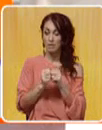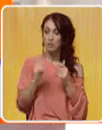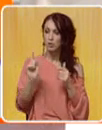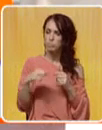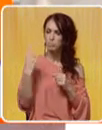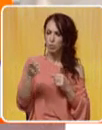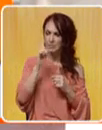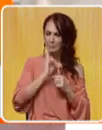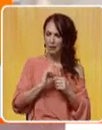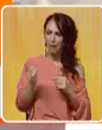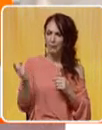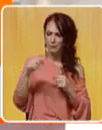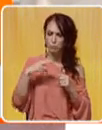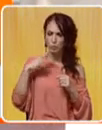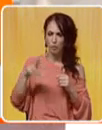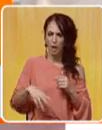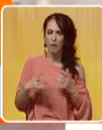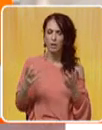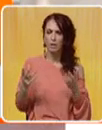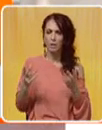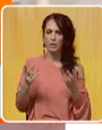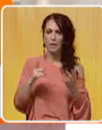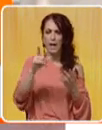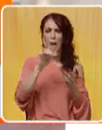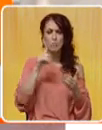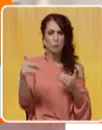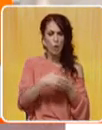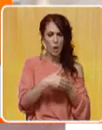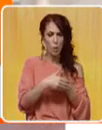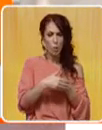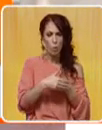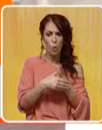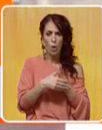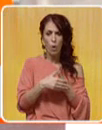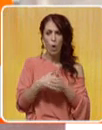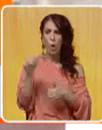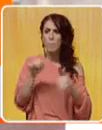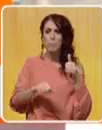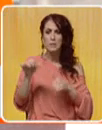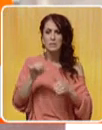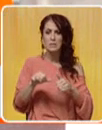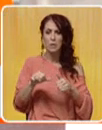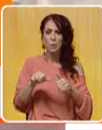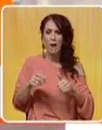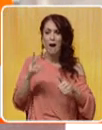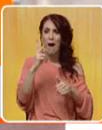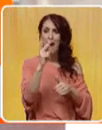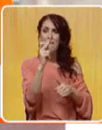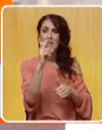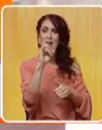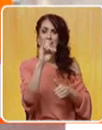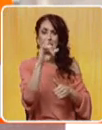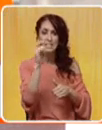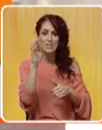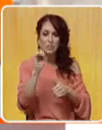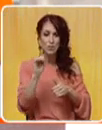pouco depois de ter vindo a grande promessa do Brasil morreu numa operação imagina numa operação às varises